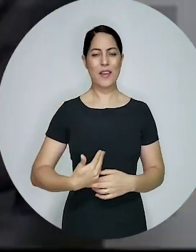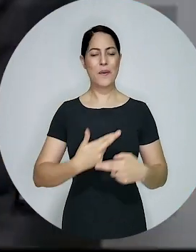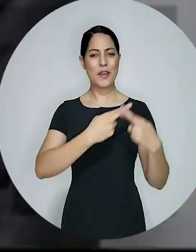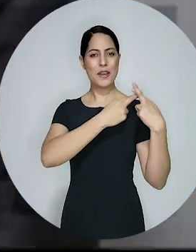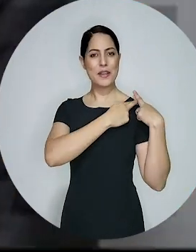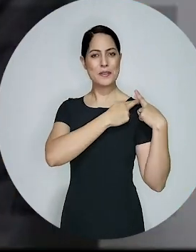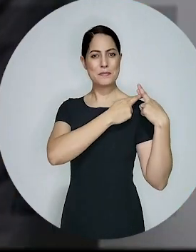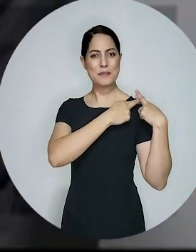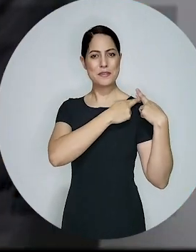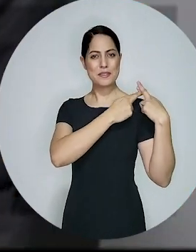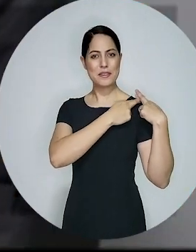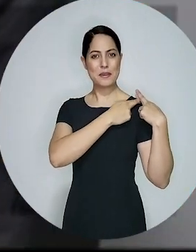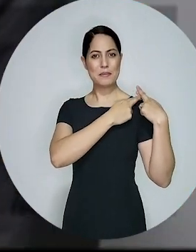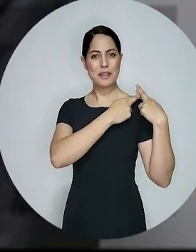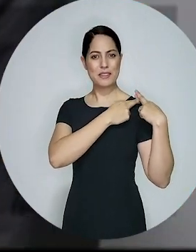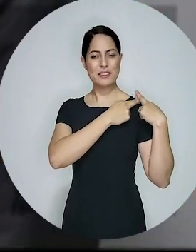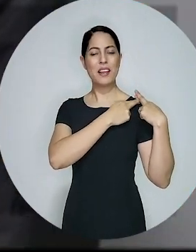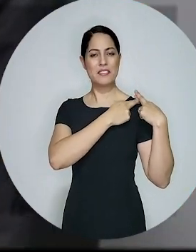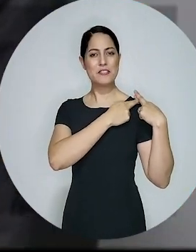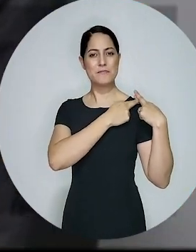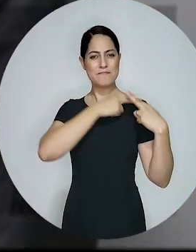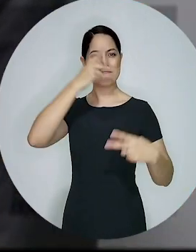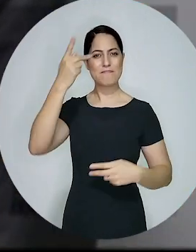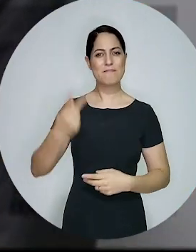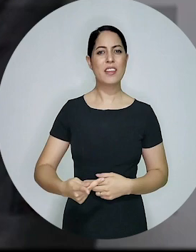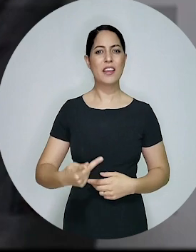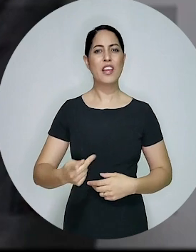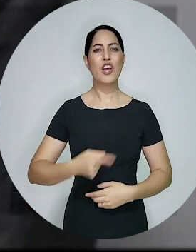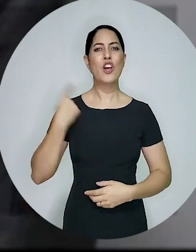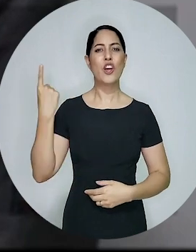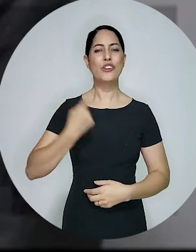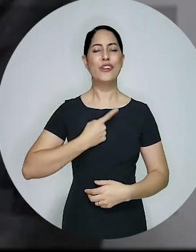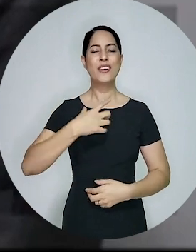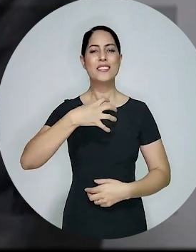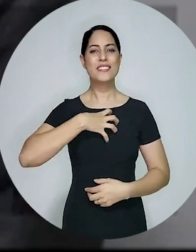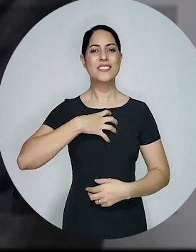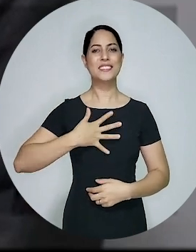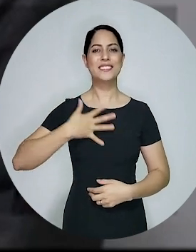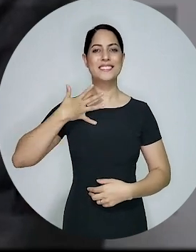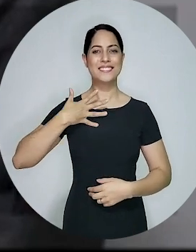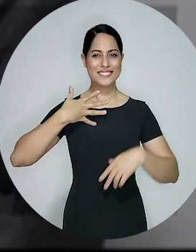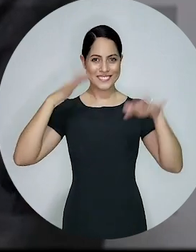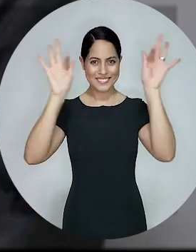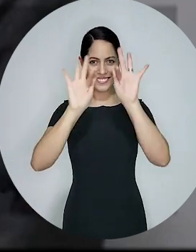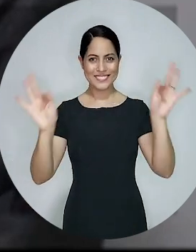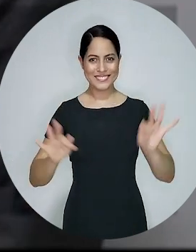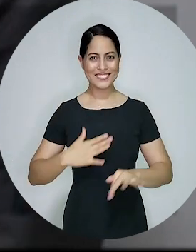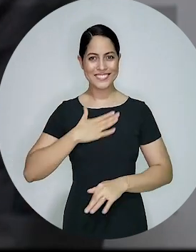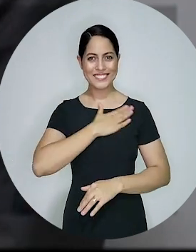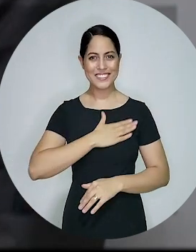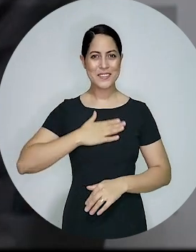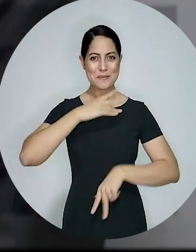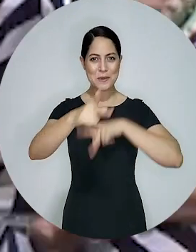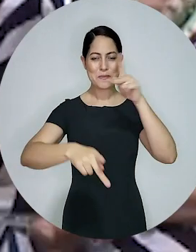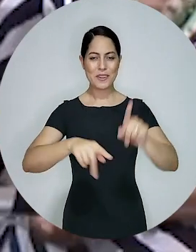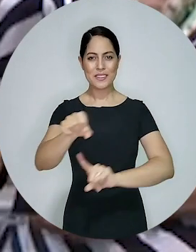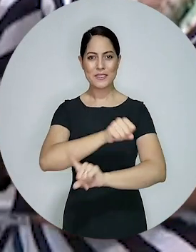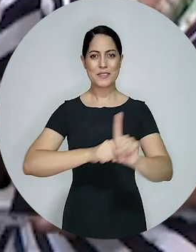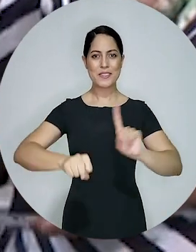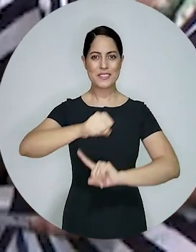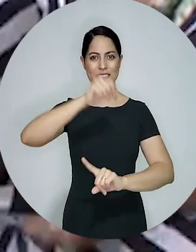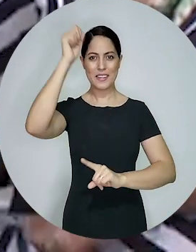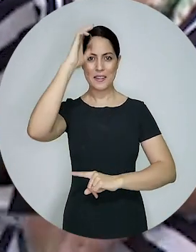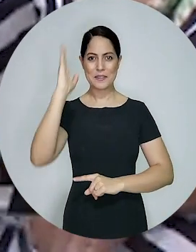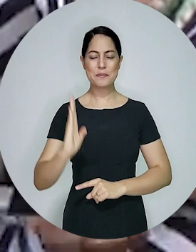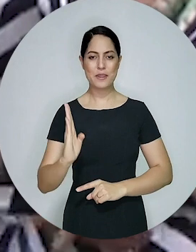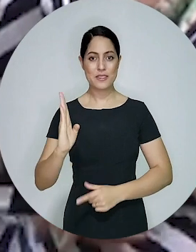senso de responsabilidade que ele descortina, que temos a honra e a satisfação de apresentar à sociedade